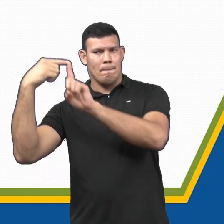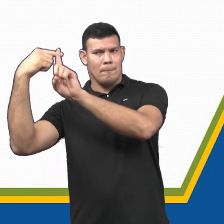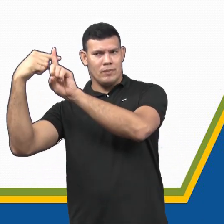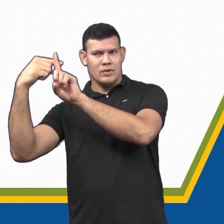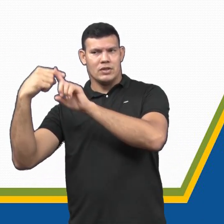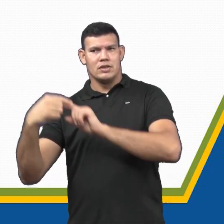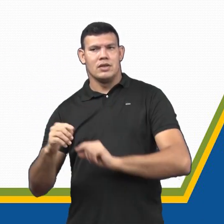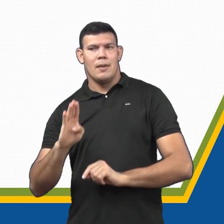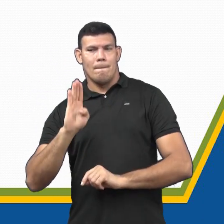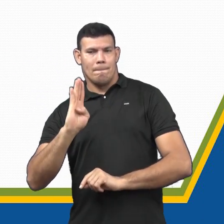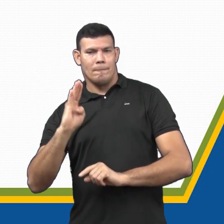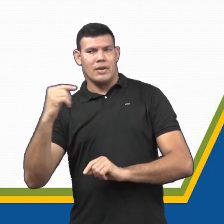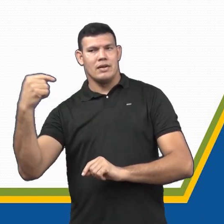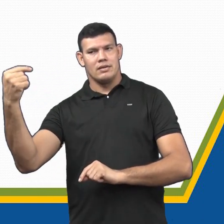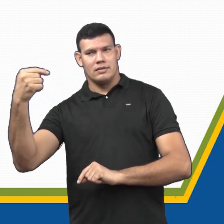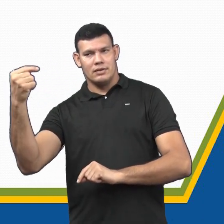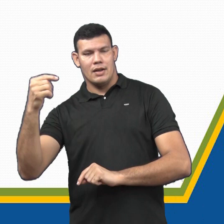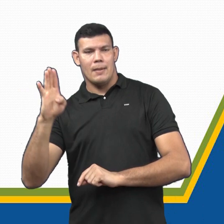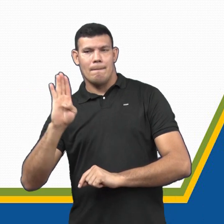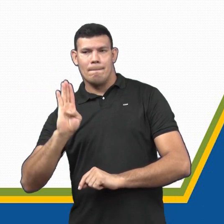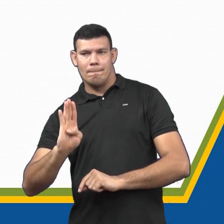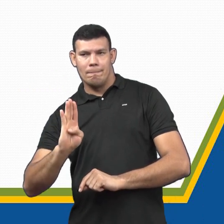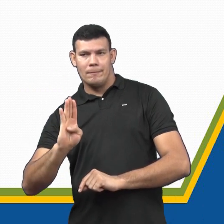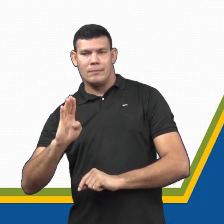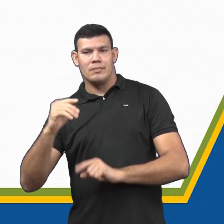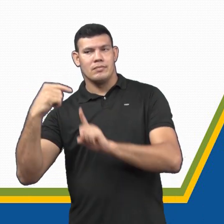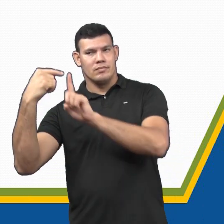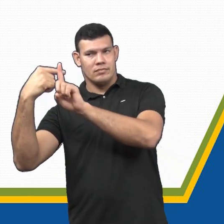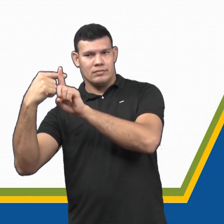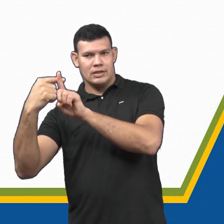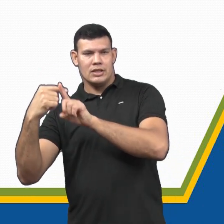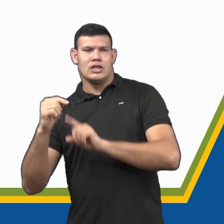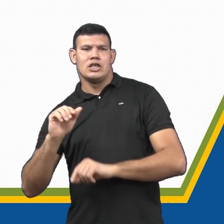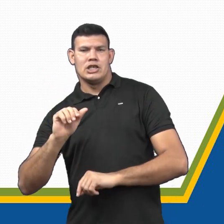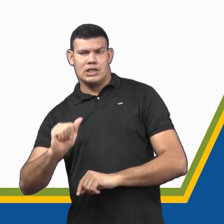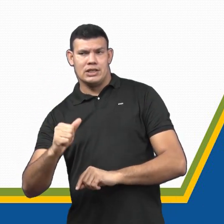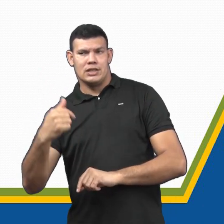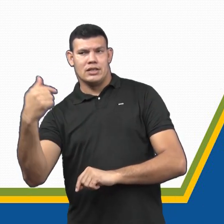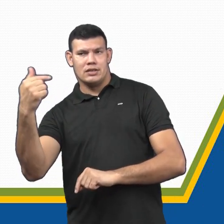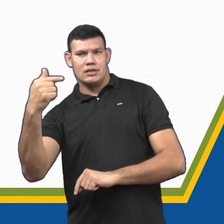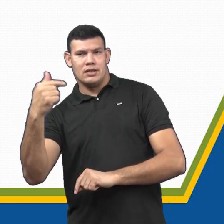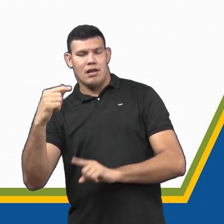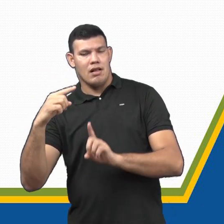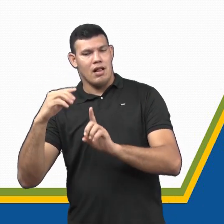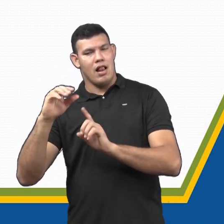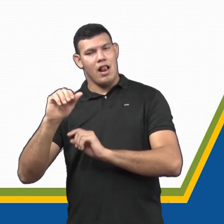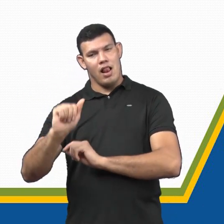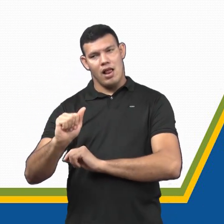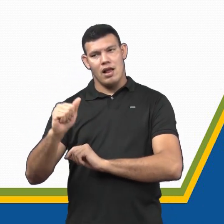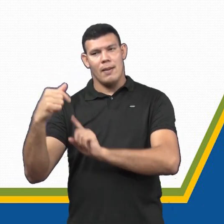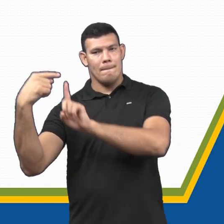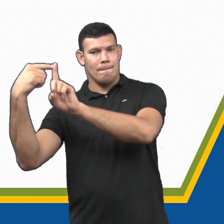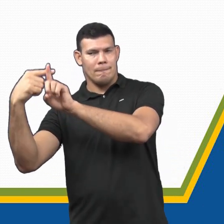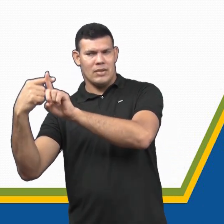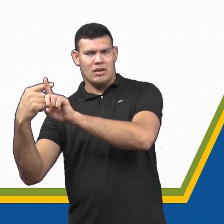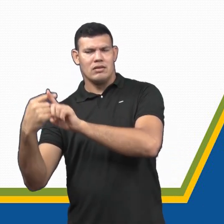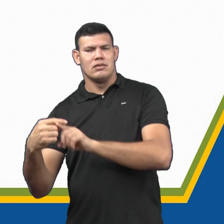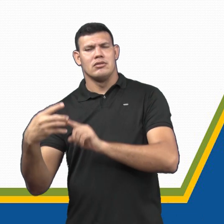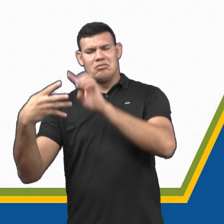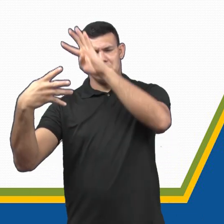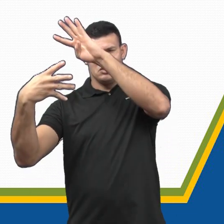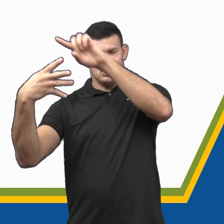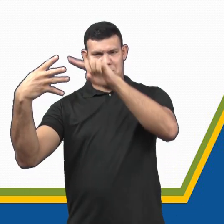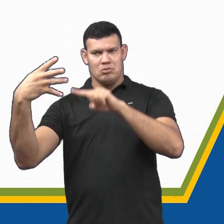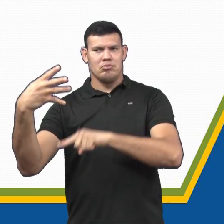é o sistema que nós chamamos de ABO. Ele vai ajudar a gente a classificar o sangue em 4 tipos: sangue do